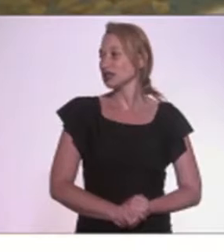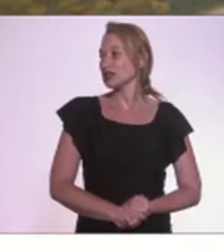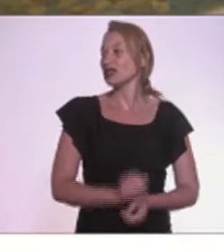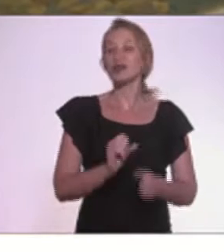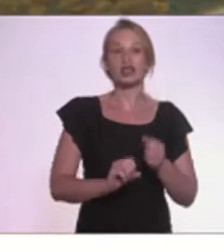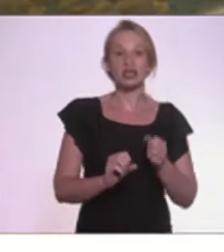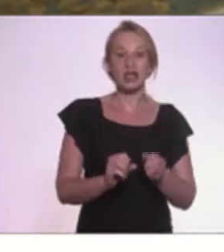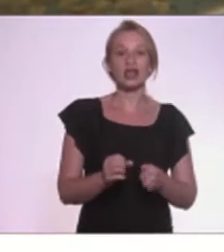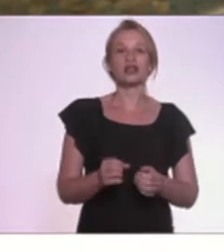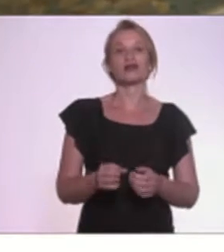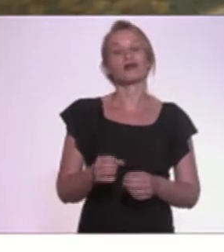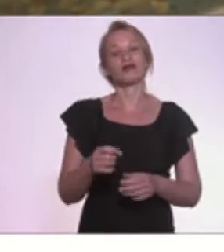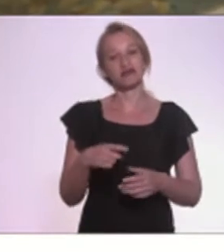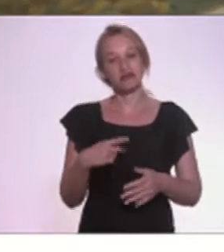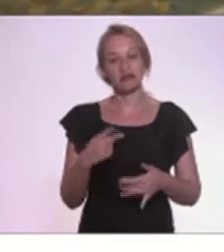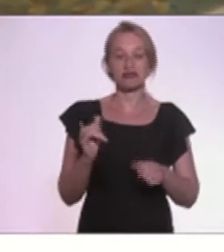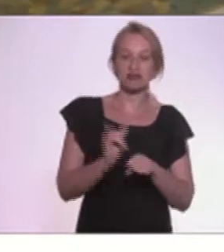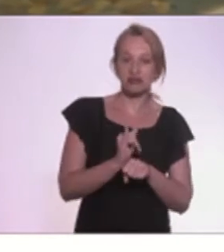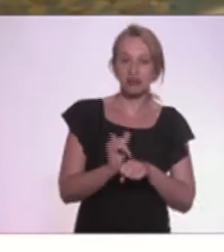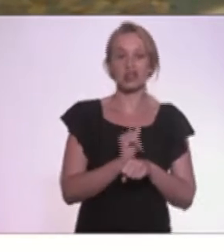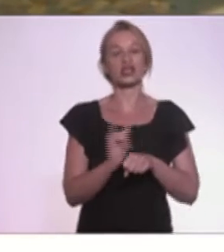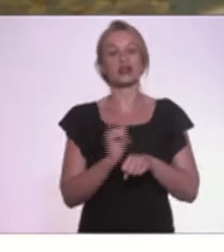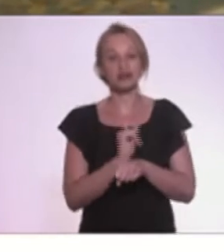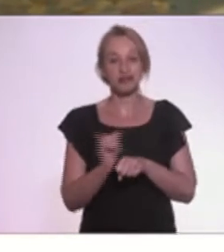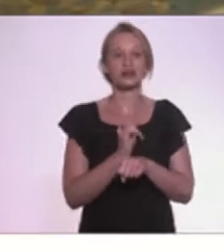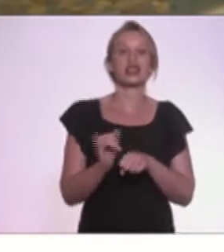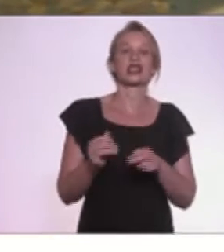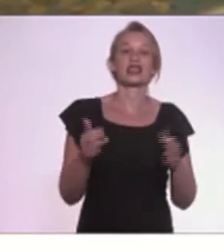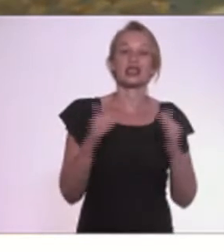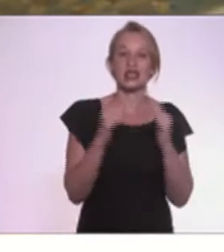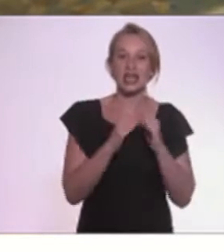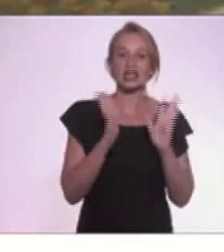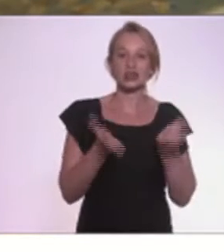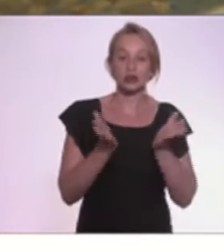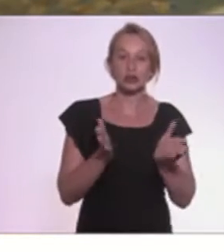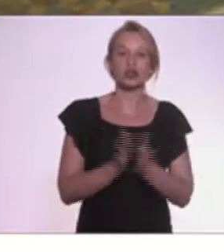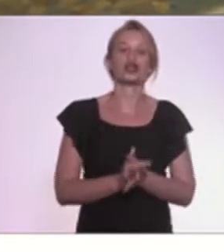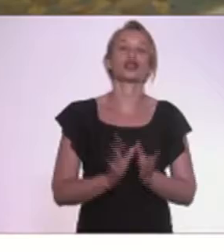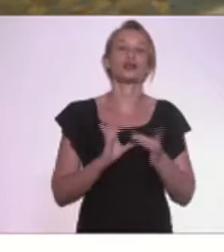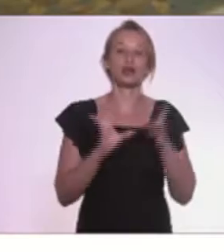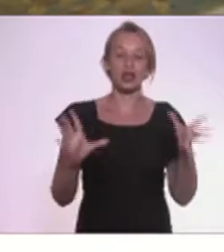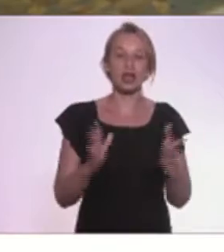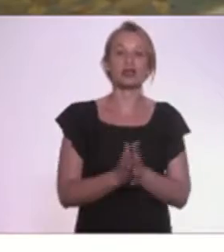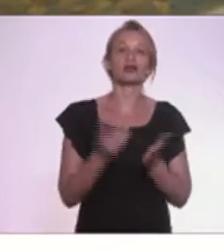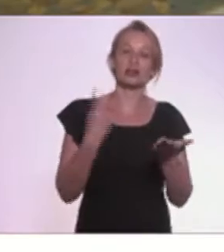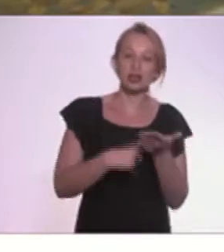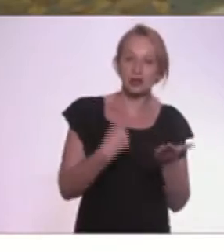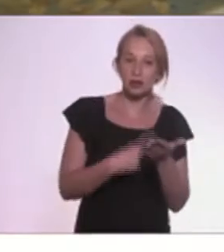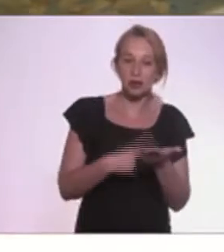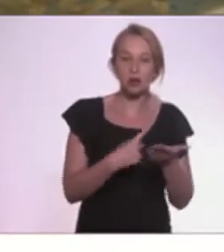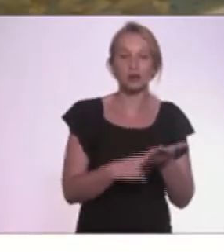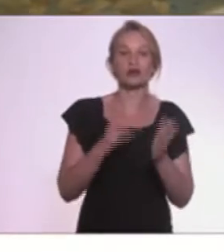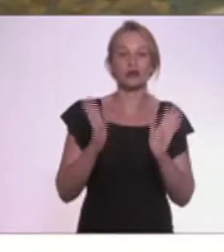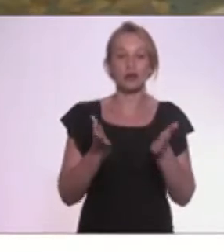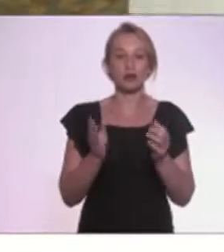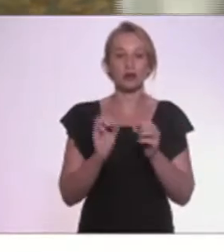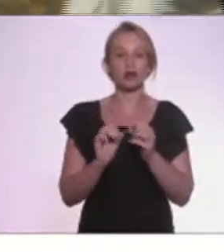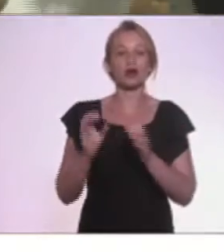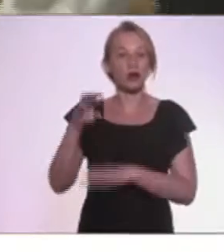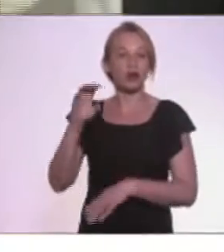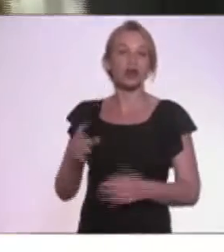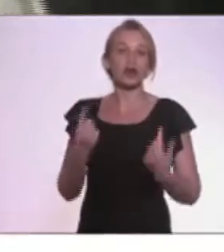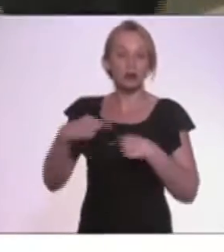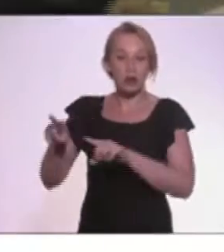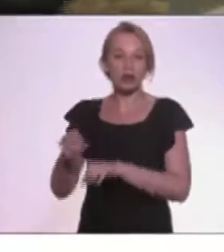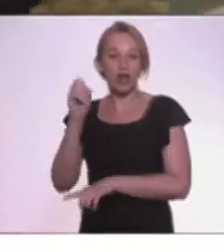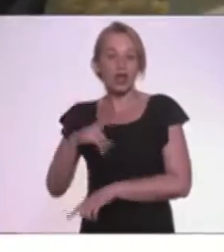fizeram um jogo democrático hoje. Eu acho que essa casa saiu fortalecida com o acordo que foi feito e a oposição é importante